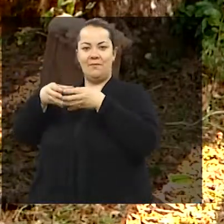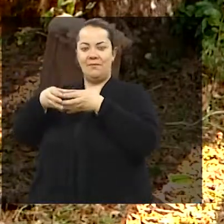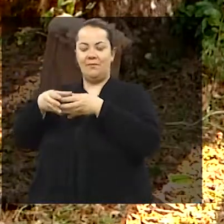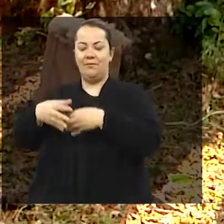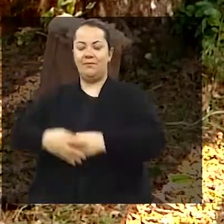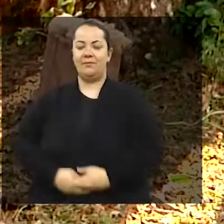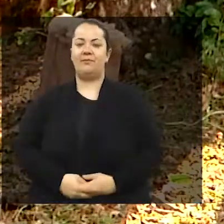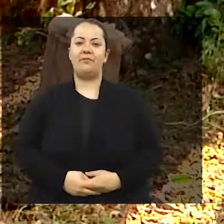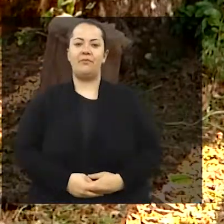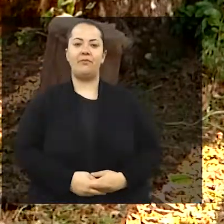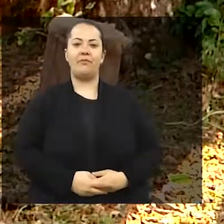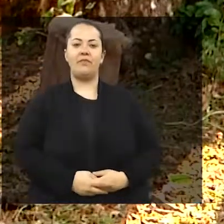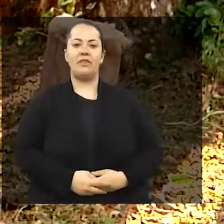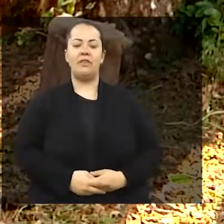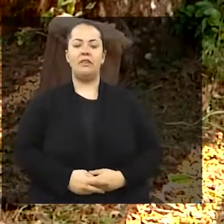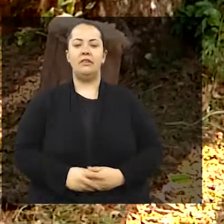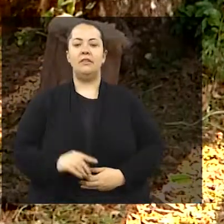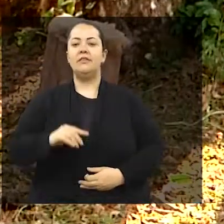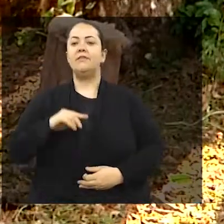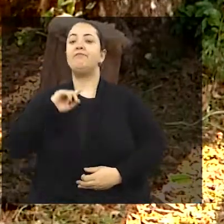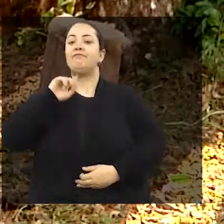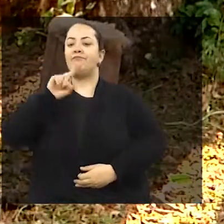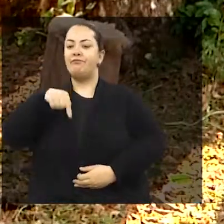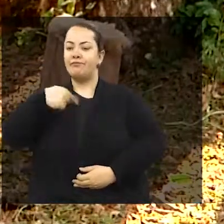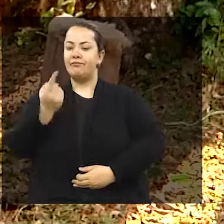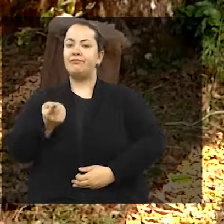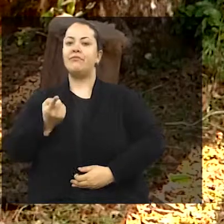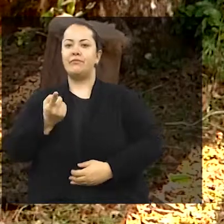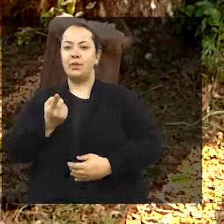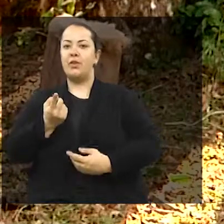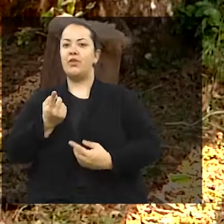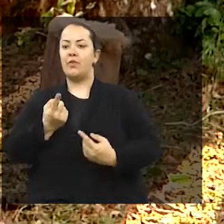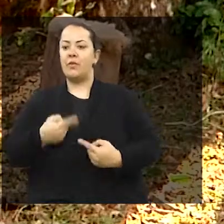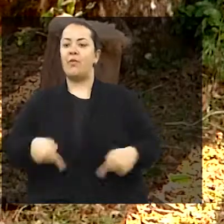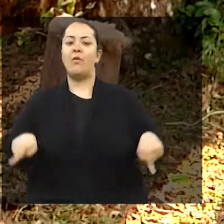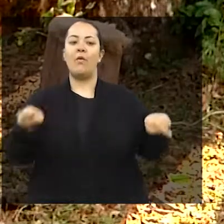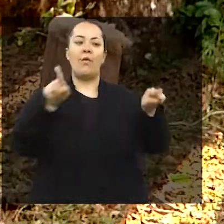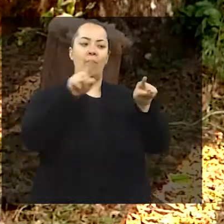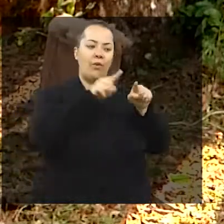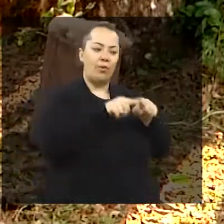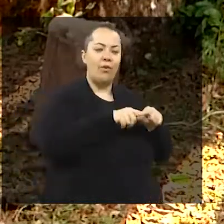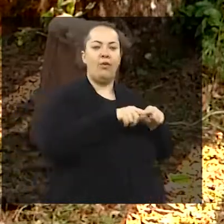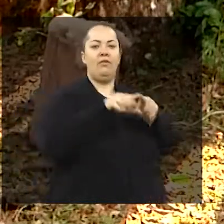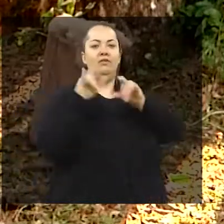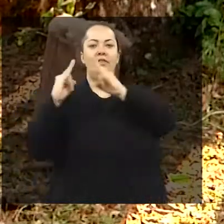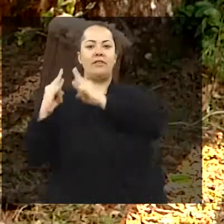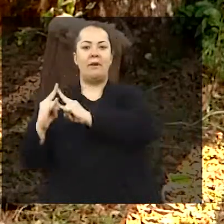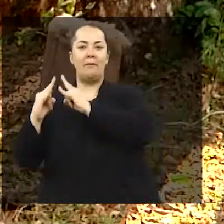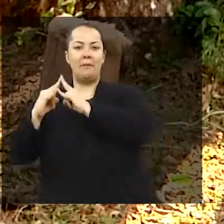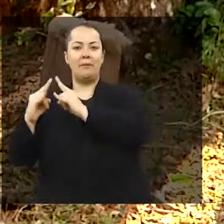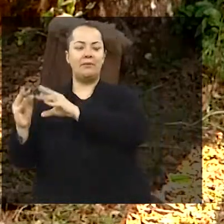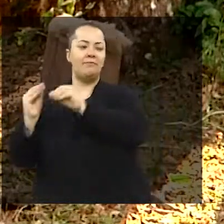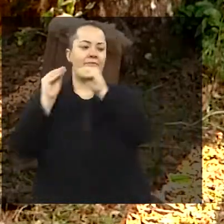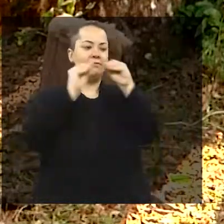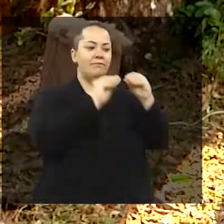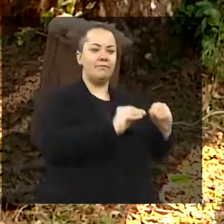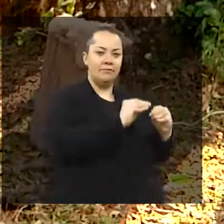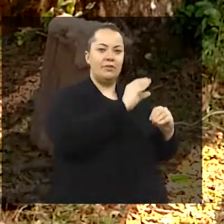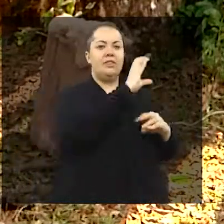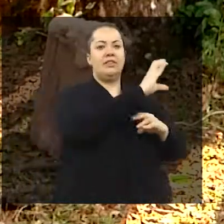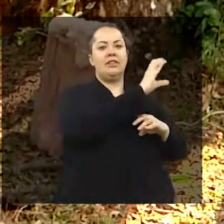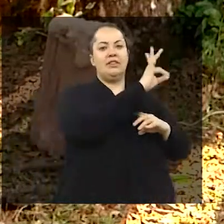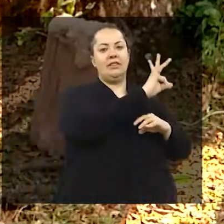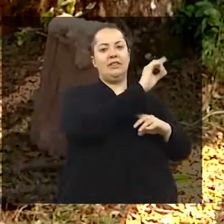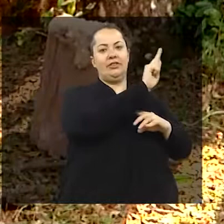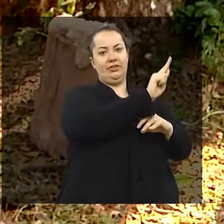caso, na época, voltou para o Galpão Campeiro aí por uns quantos anos essa ronda permaneceu dentro das entidades